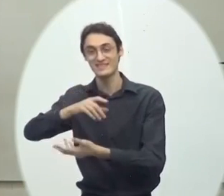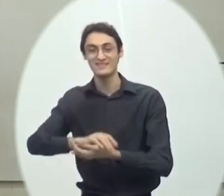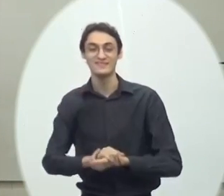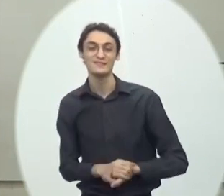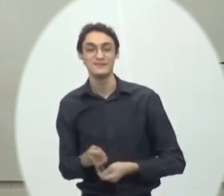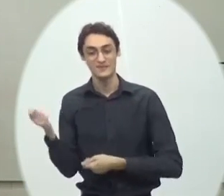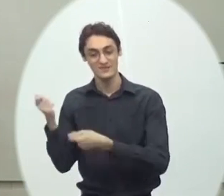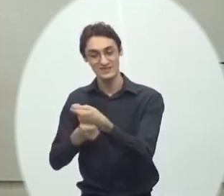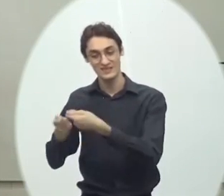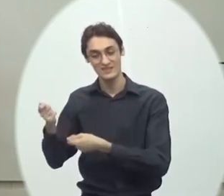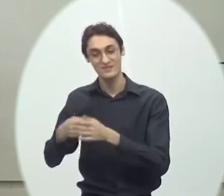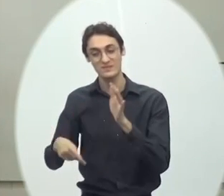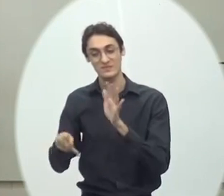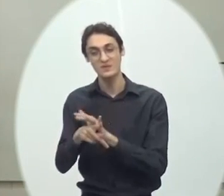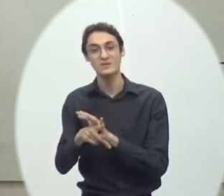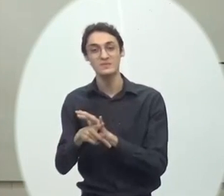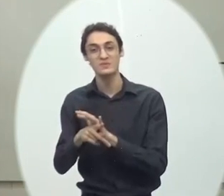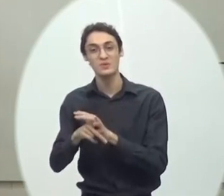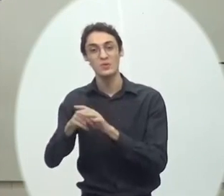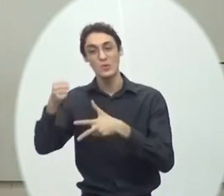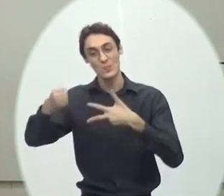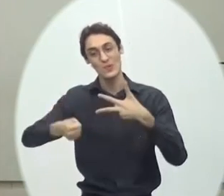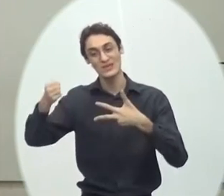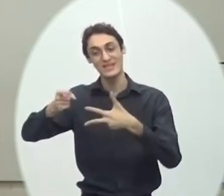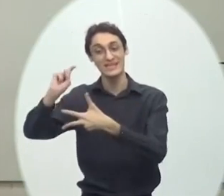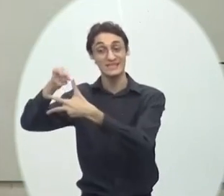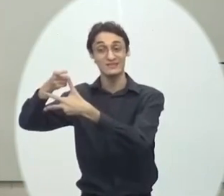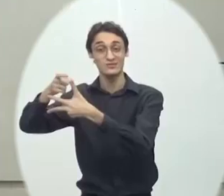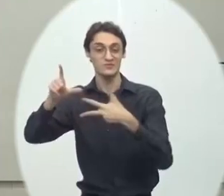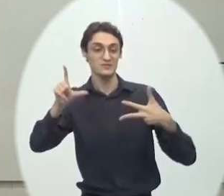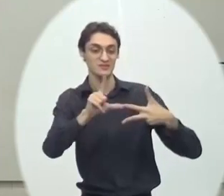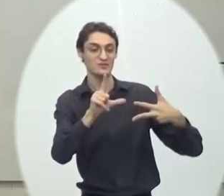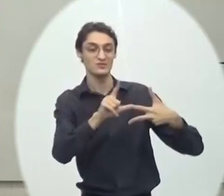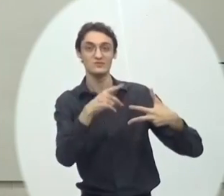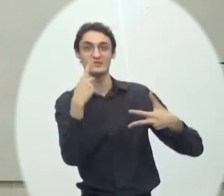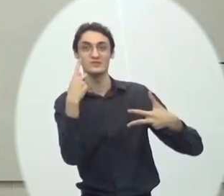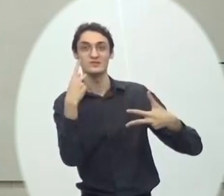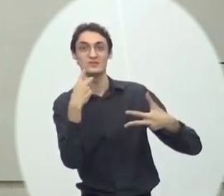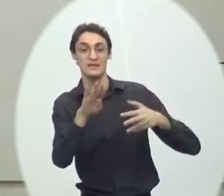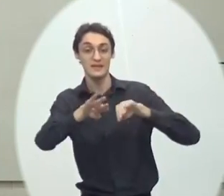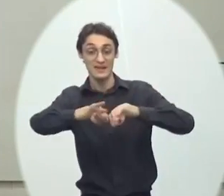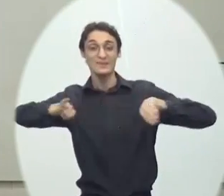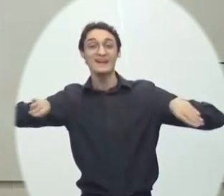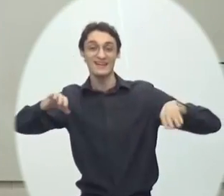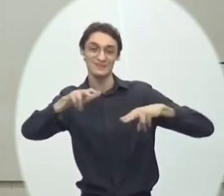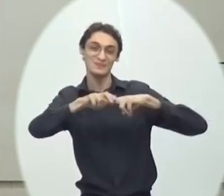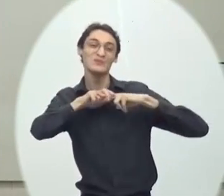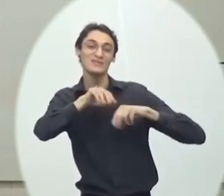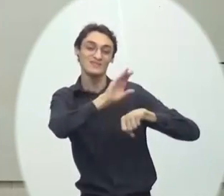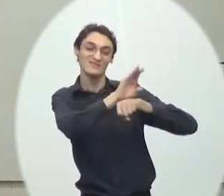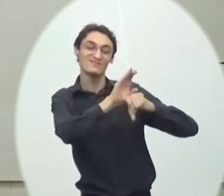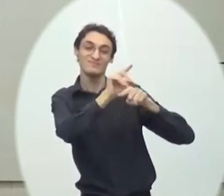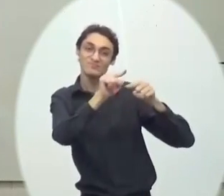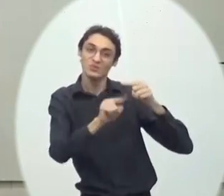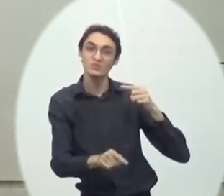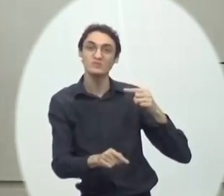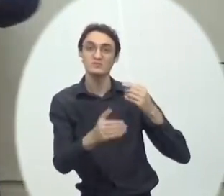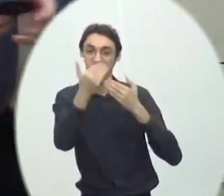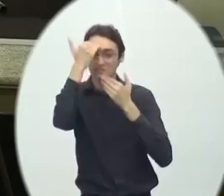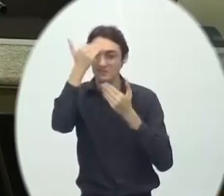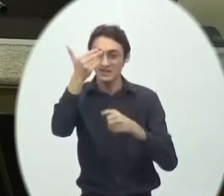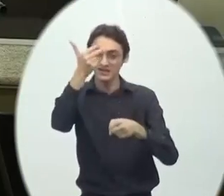administrativa, violação do princípio da separação de poderes. Então, só para constar, tá? Okay.